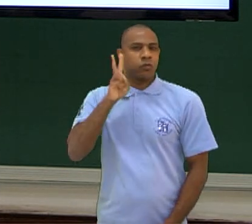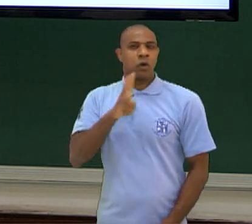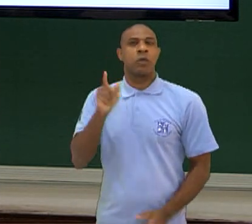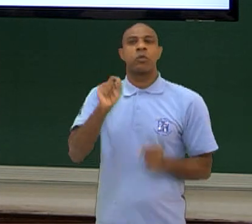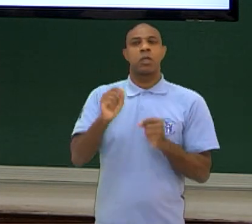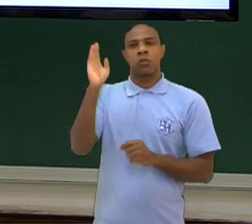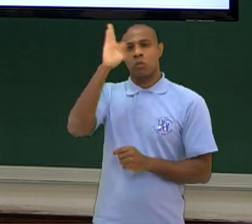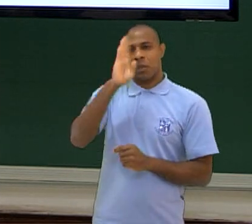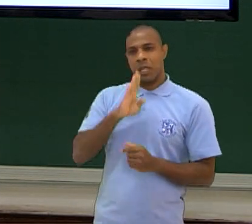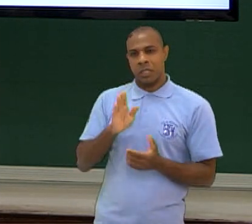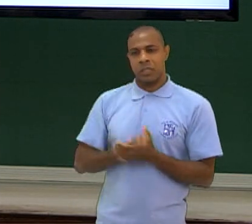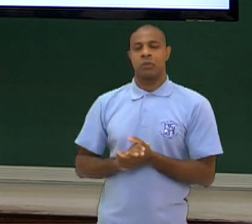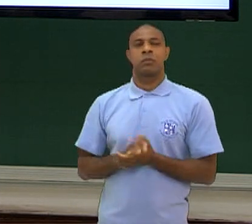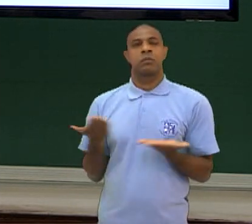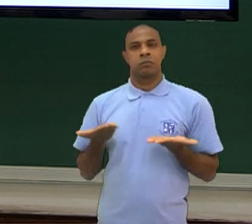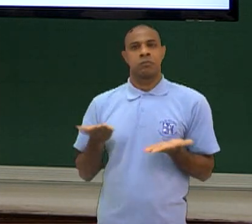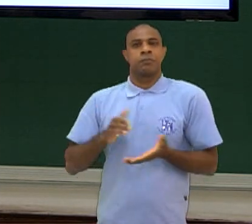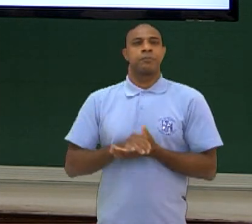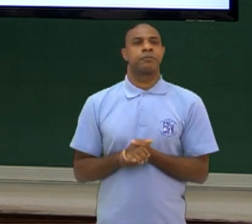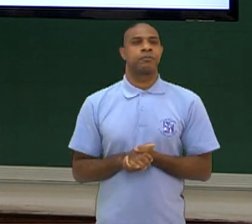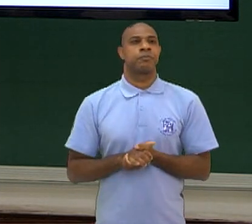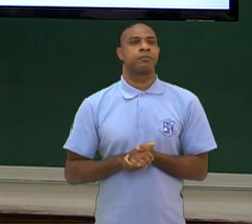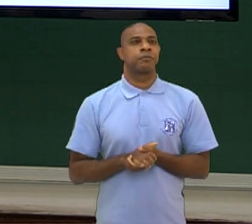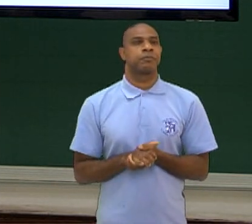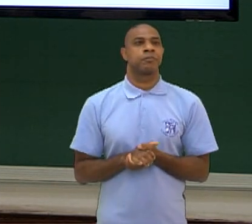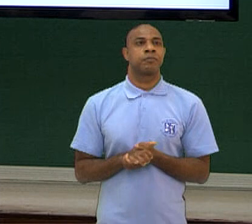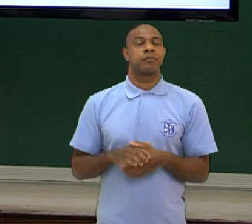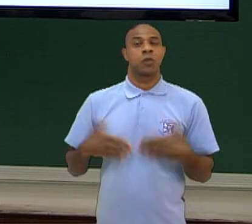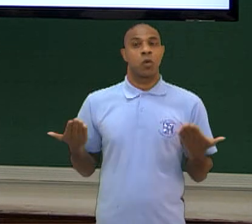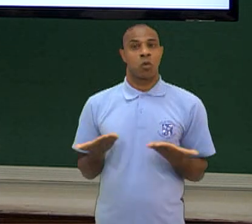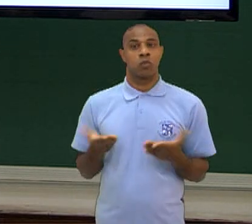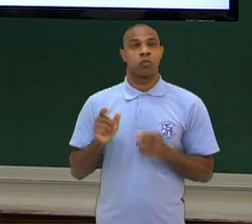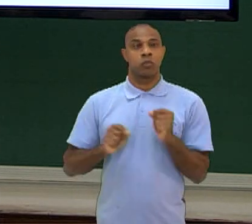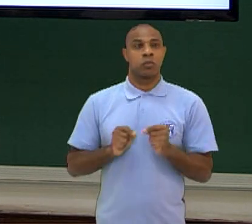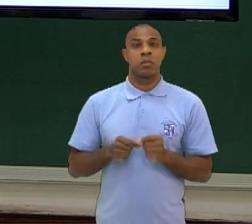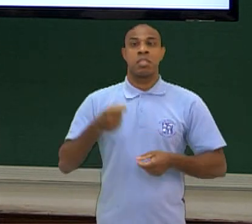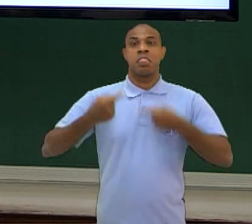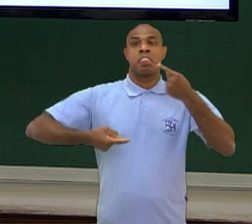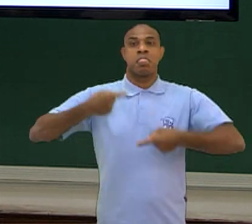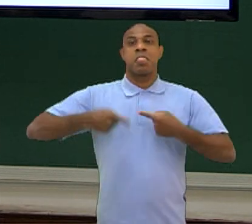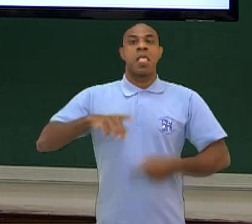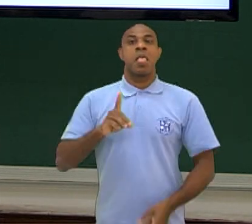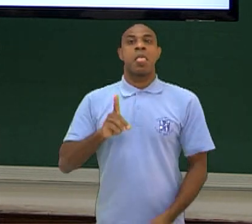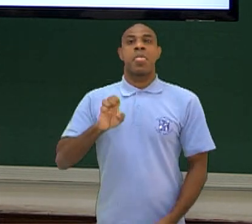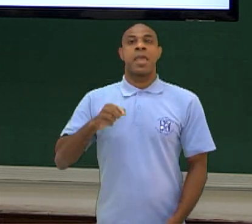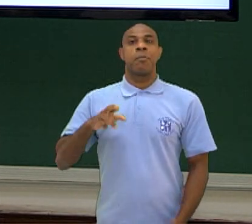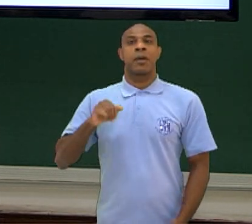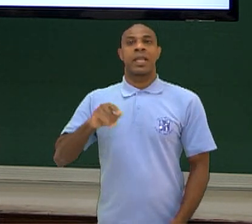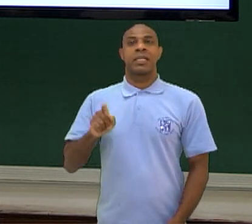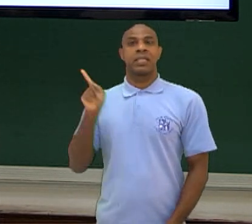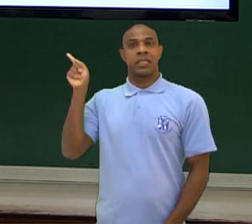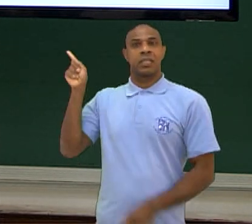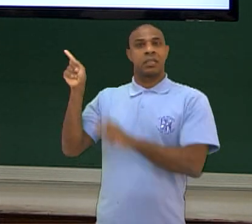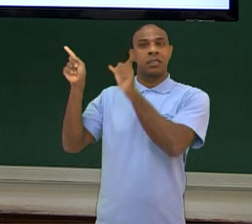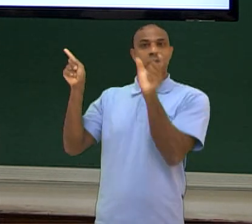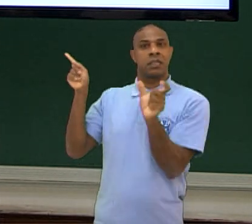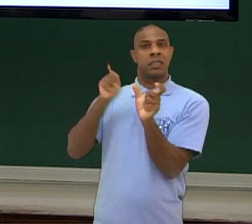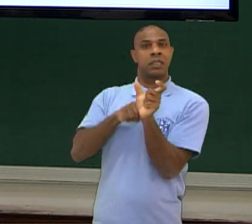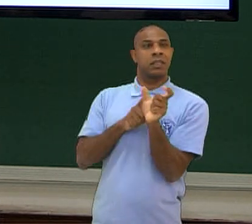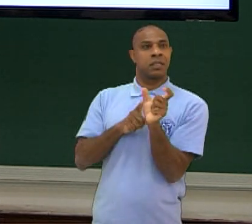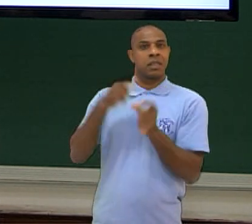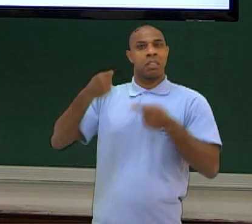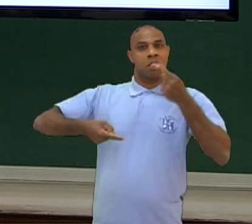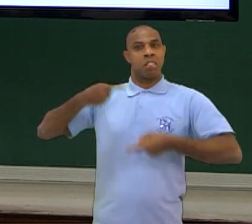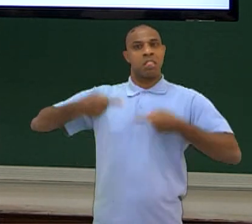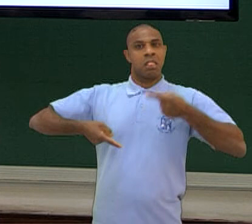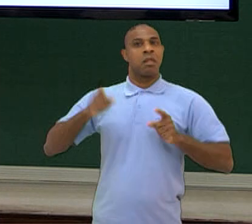dentro da teoria sociológica clássica. Então, democracia. Então, a democracia é um conceito que vem lá da Grécia Antiga.